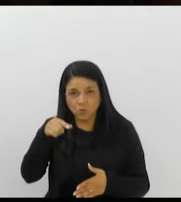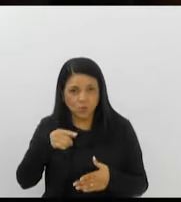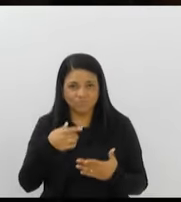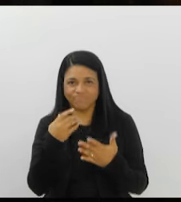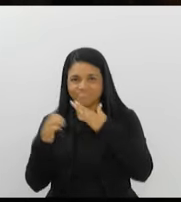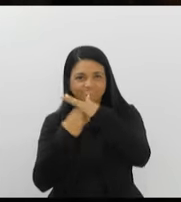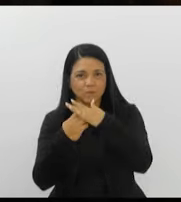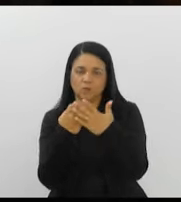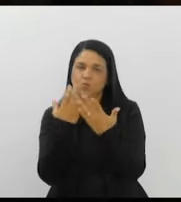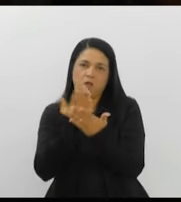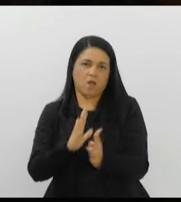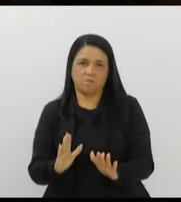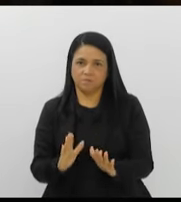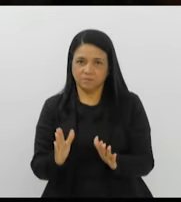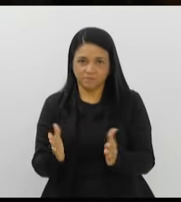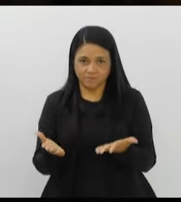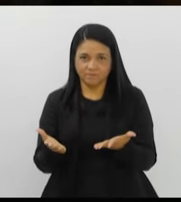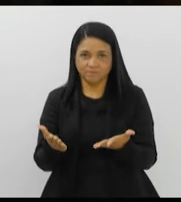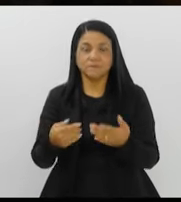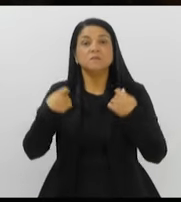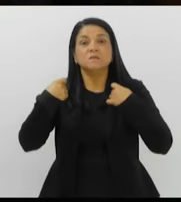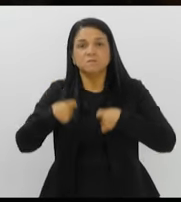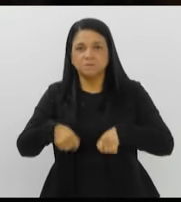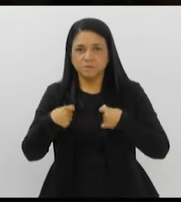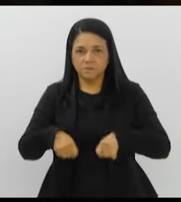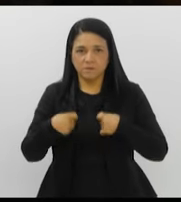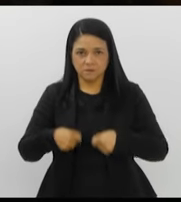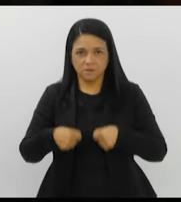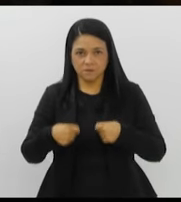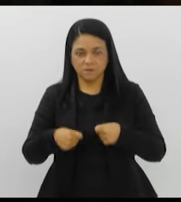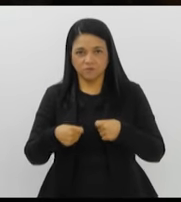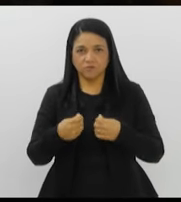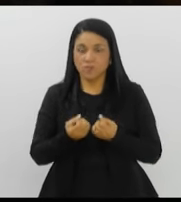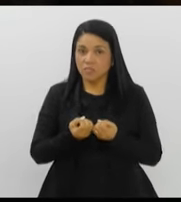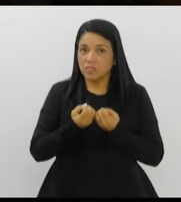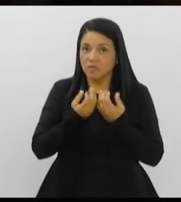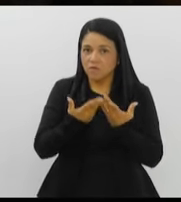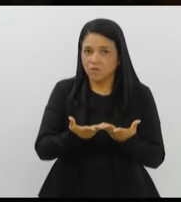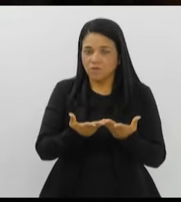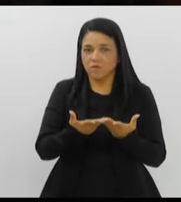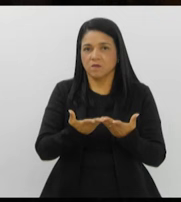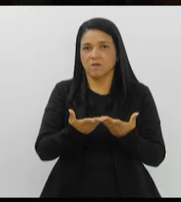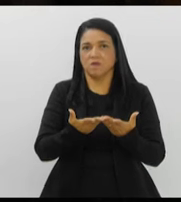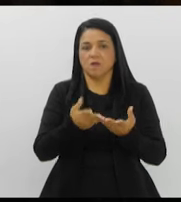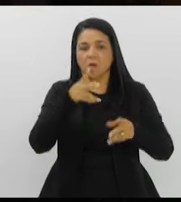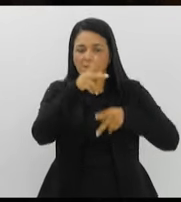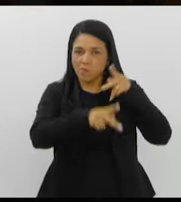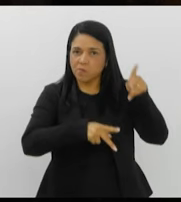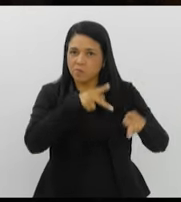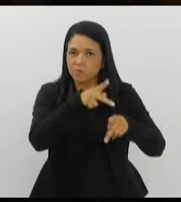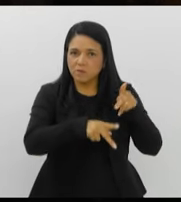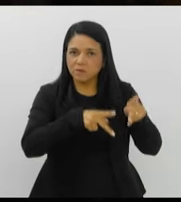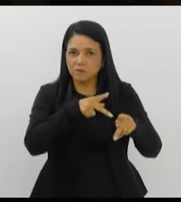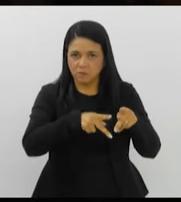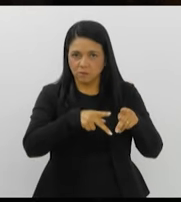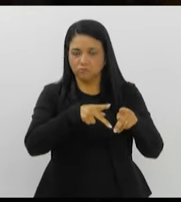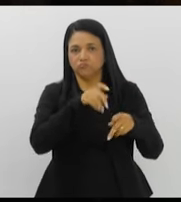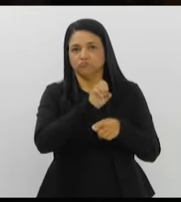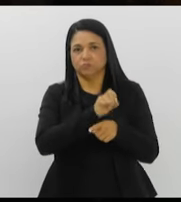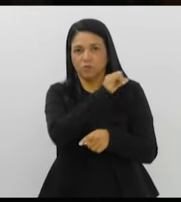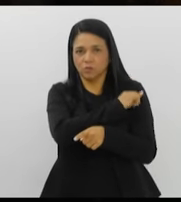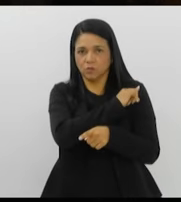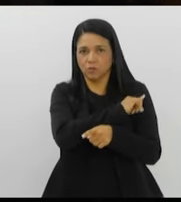acaba. Mas nós precisamos devolver à população do Rio de Janeiro o direito de ir e